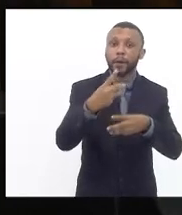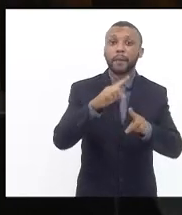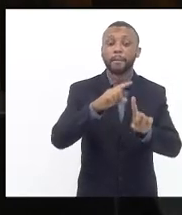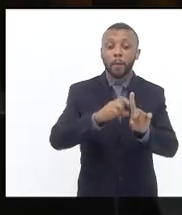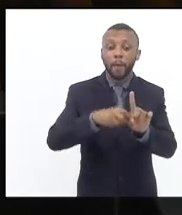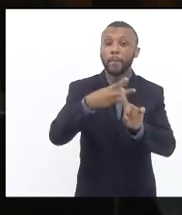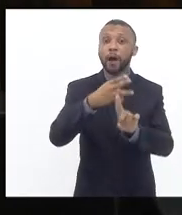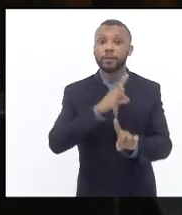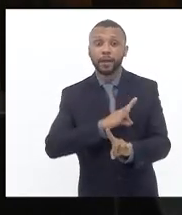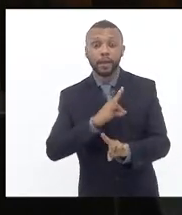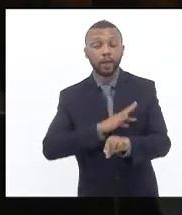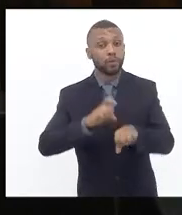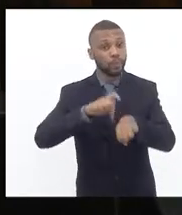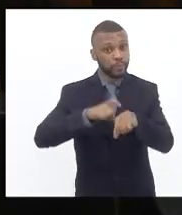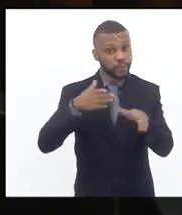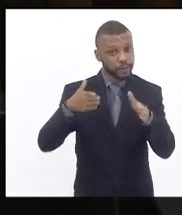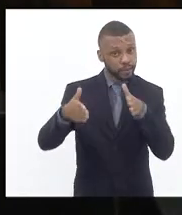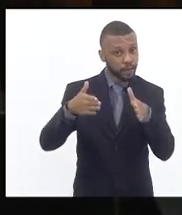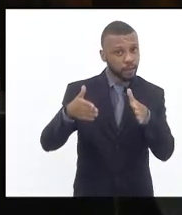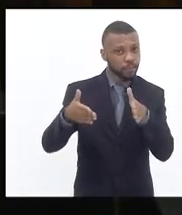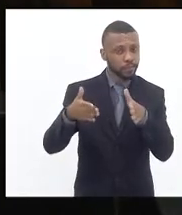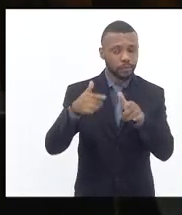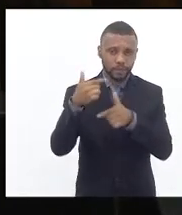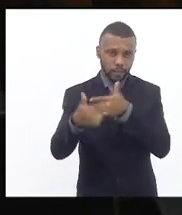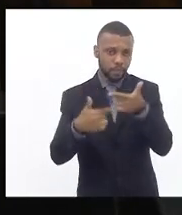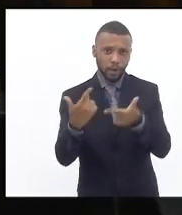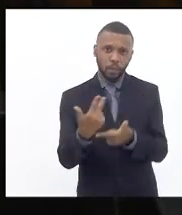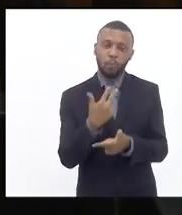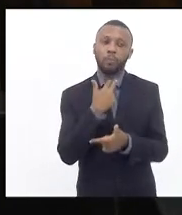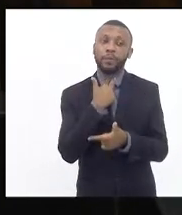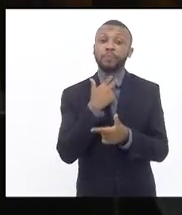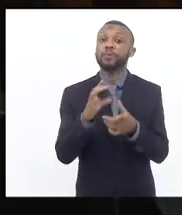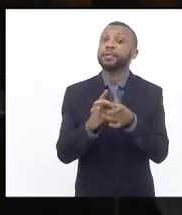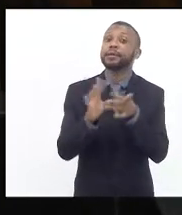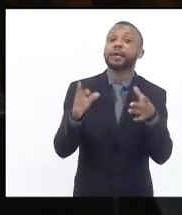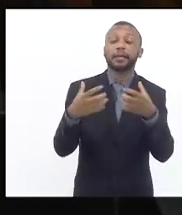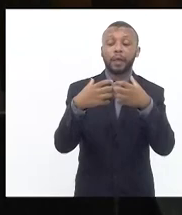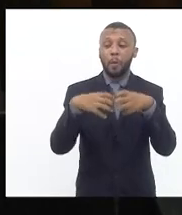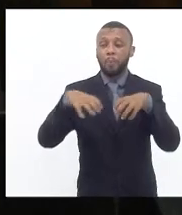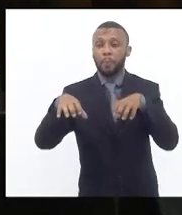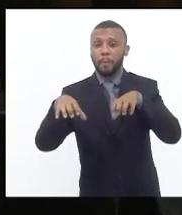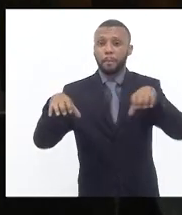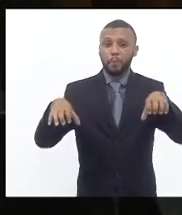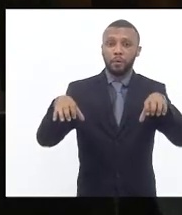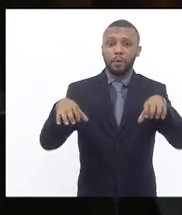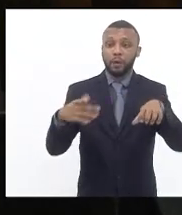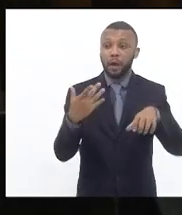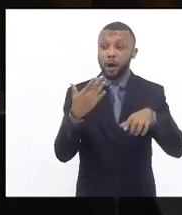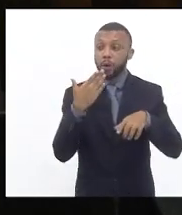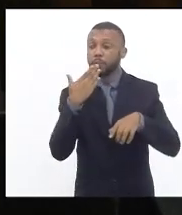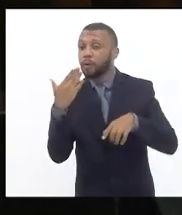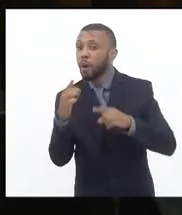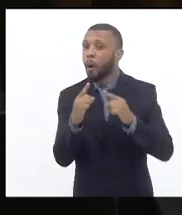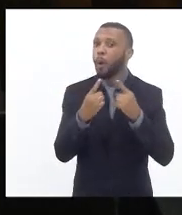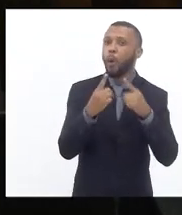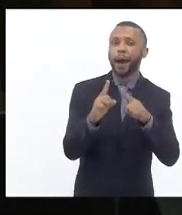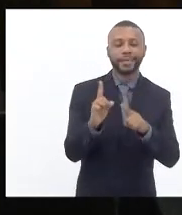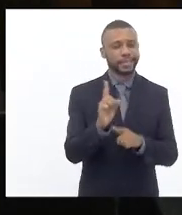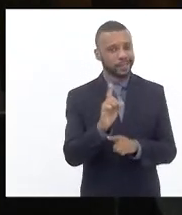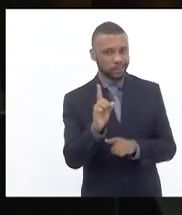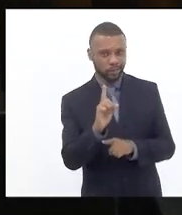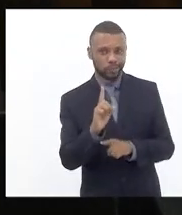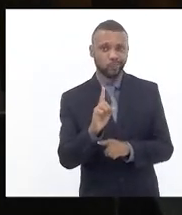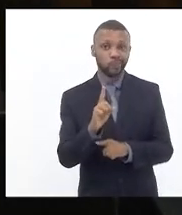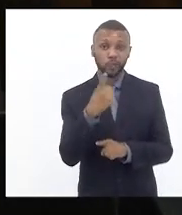não podemos deixar essa polarização que se instalou aqui prevalecer quero dizer que nós temos uma agenda